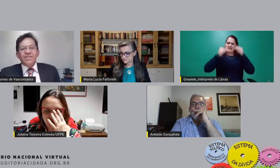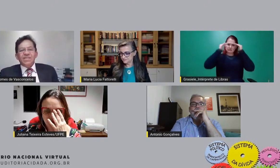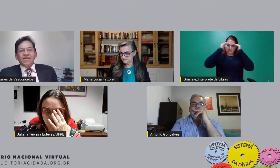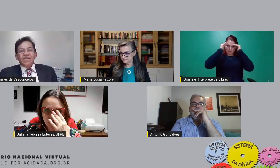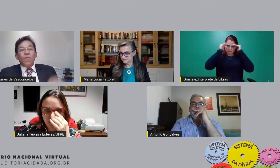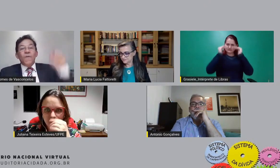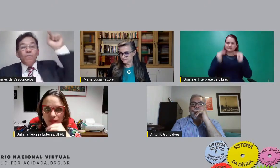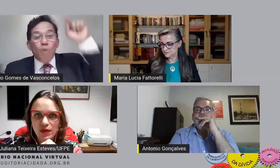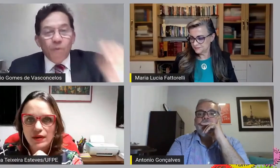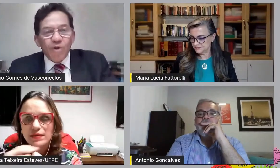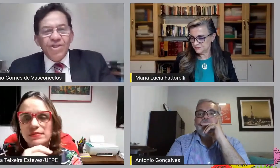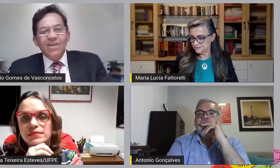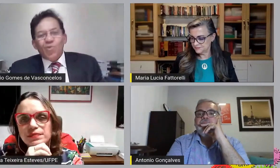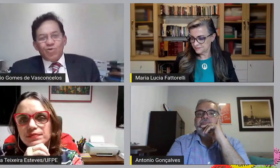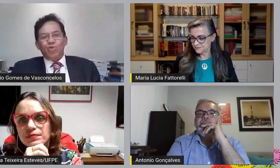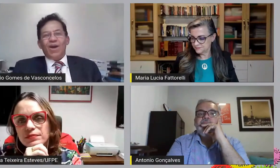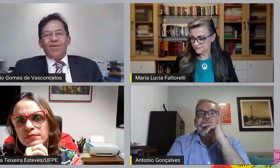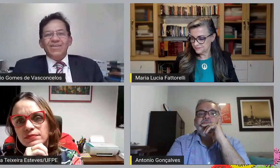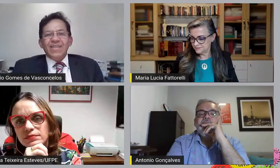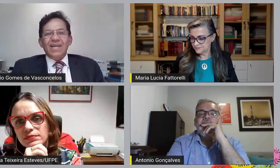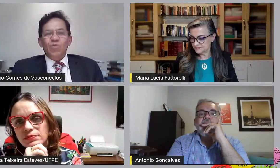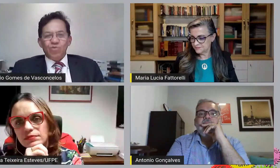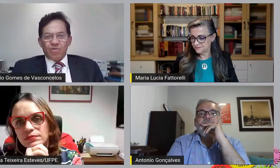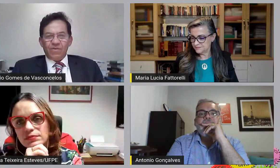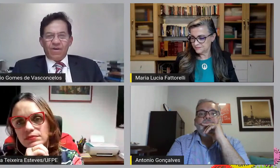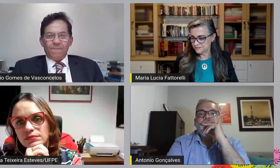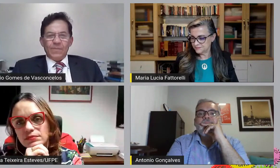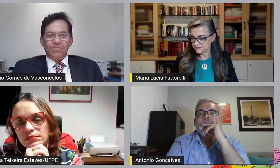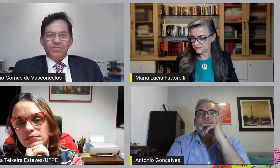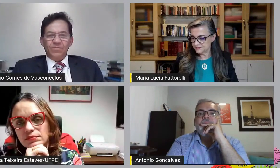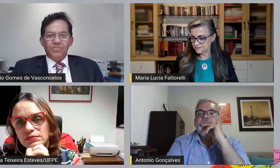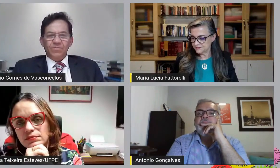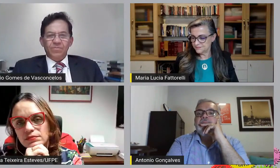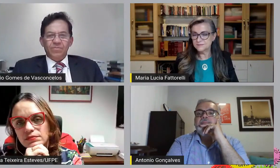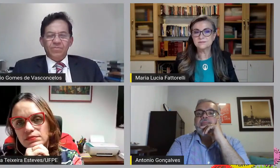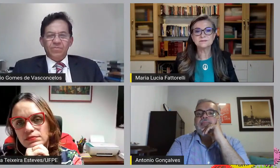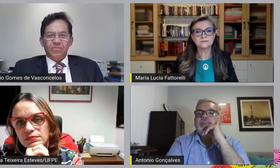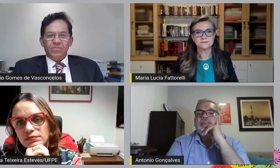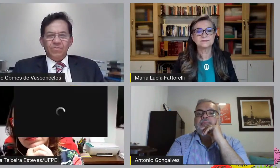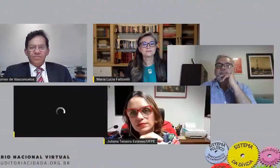a concretização do projeto constitucional que está na Constituição Federal.